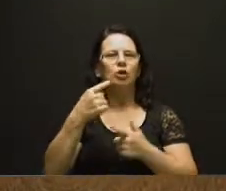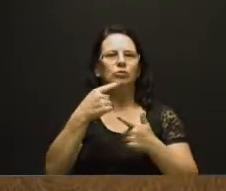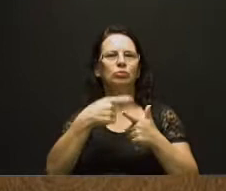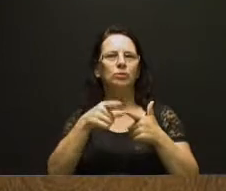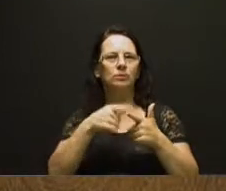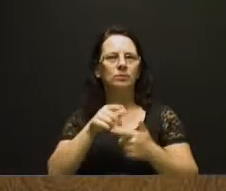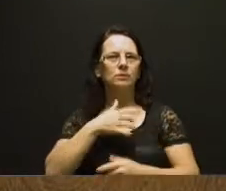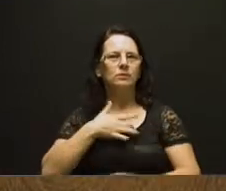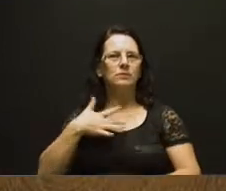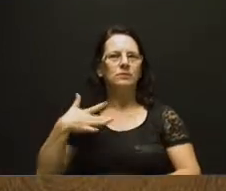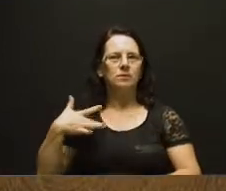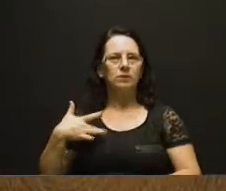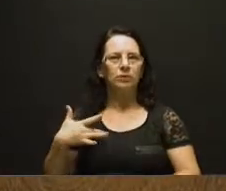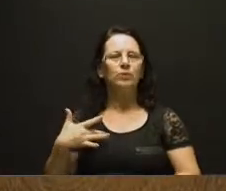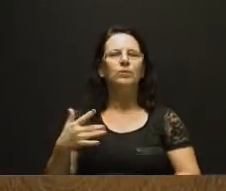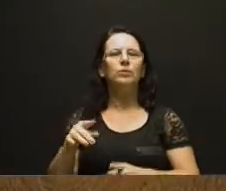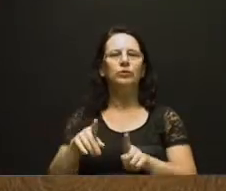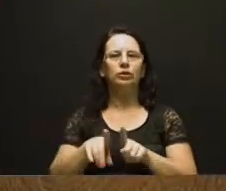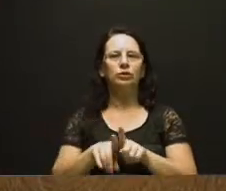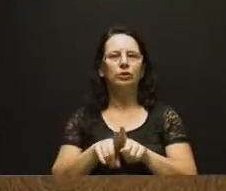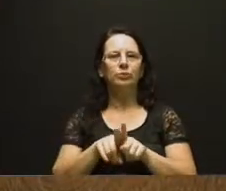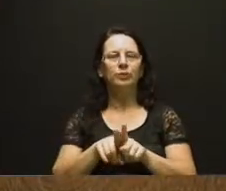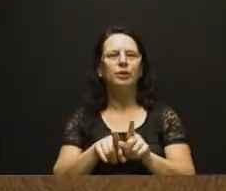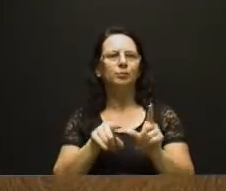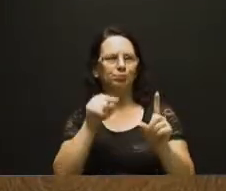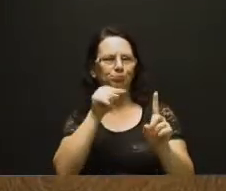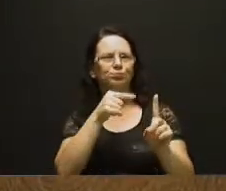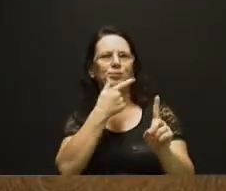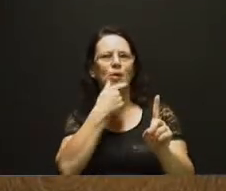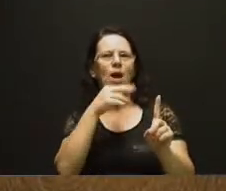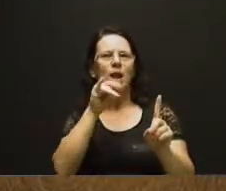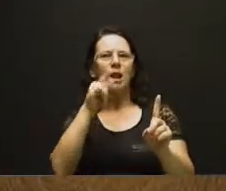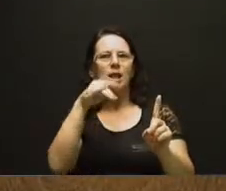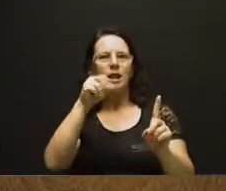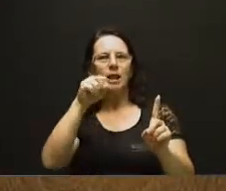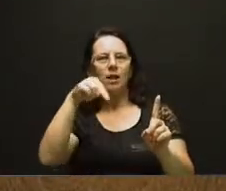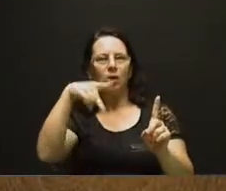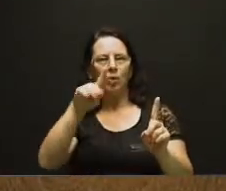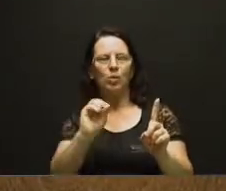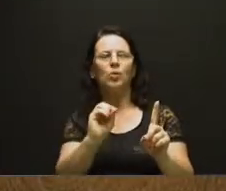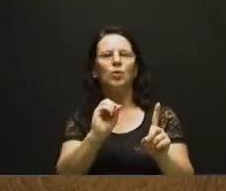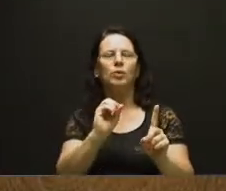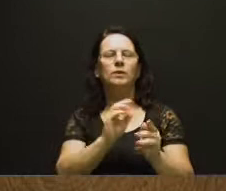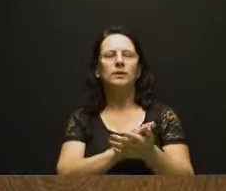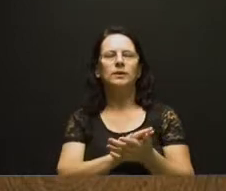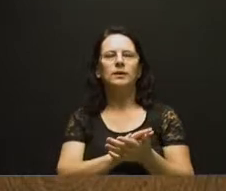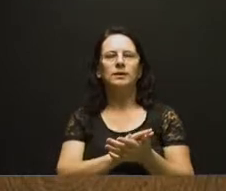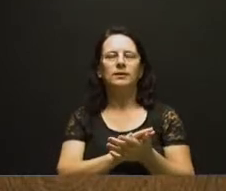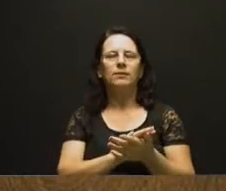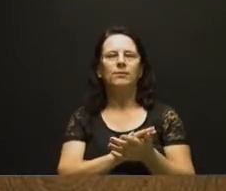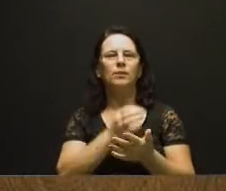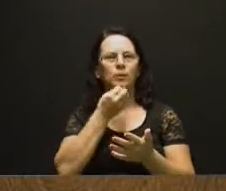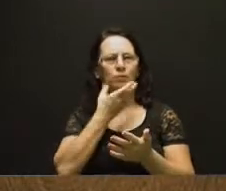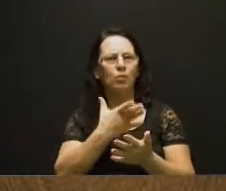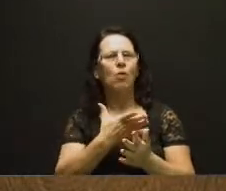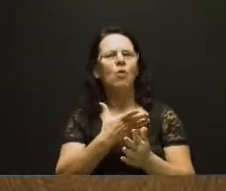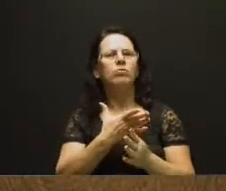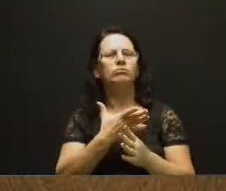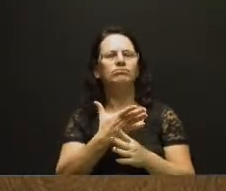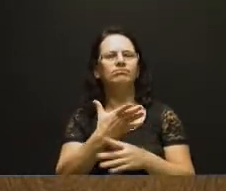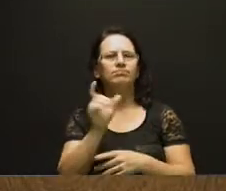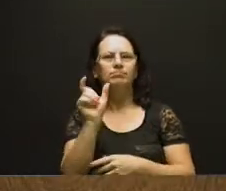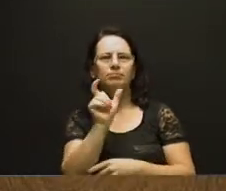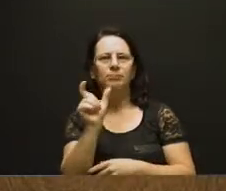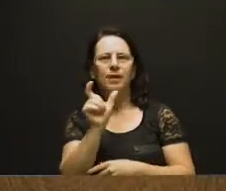saúde vossa senhoria sempre honra com o abuso com a palavra palavras sábias